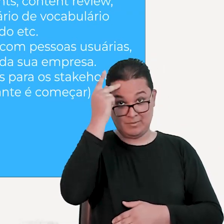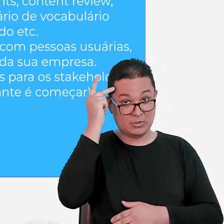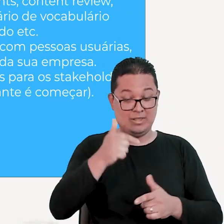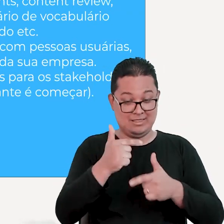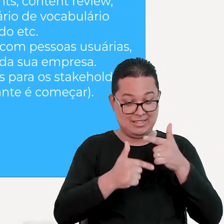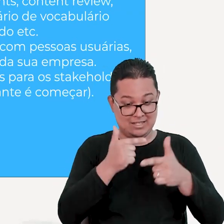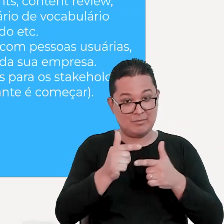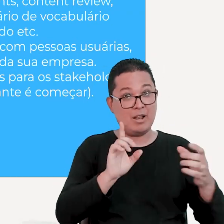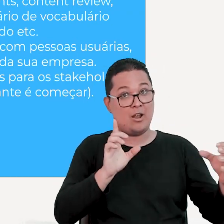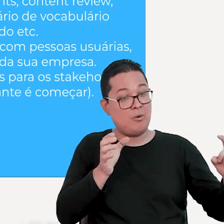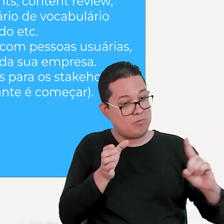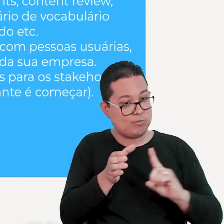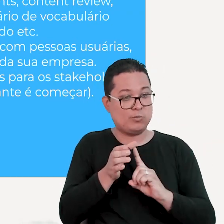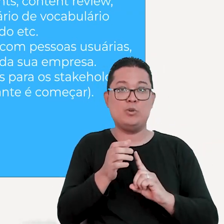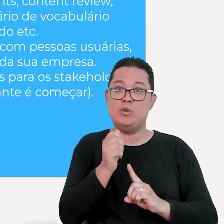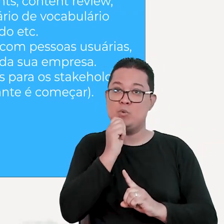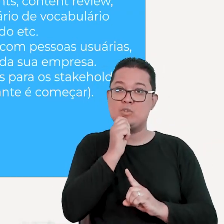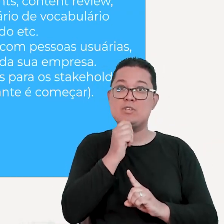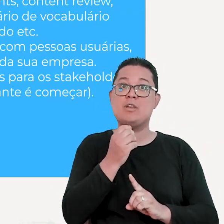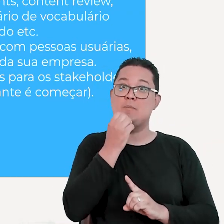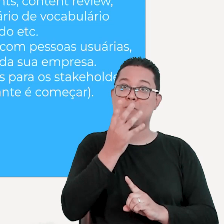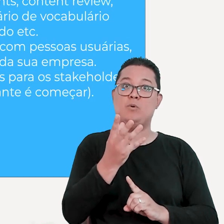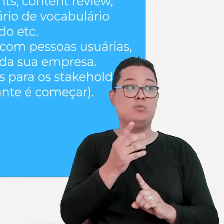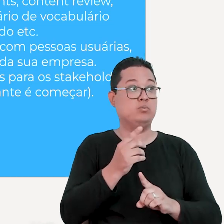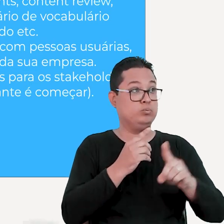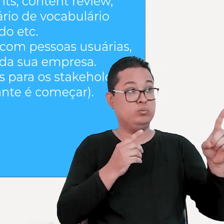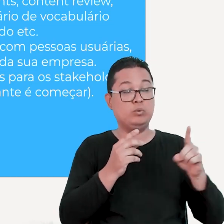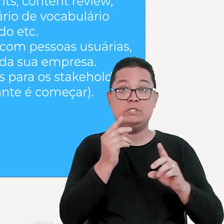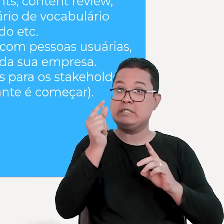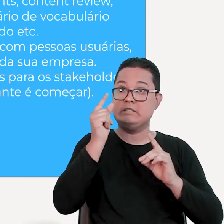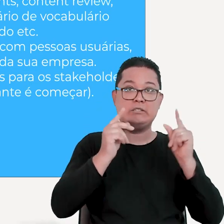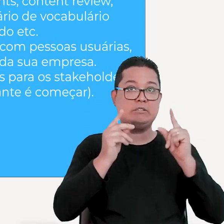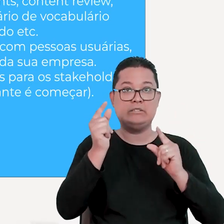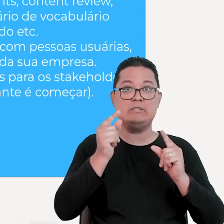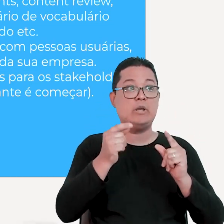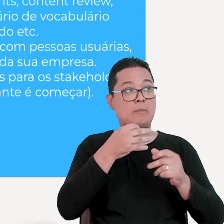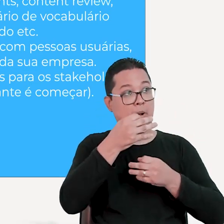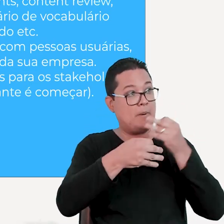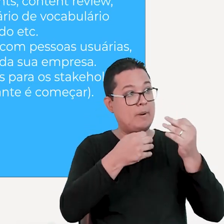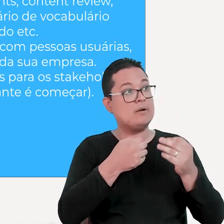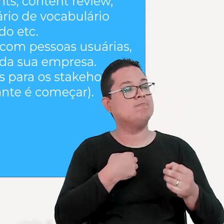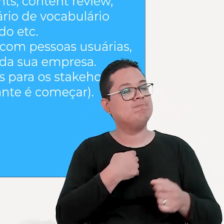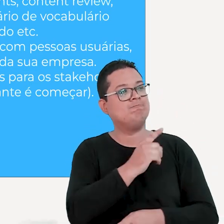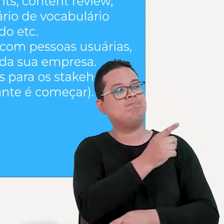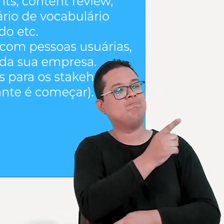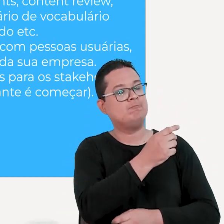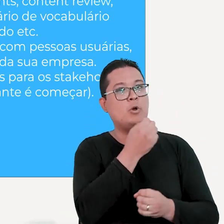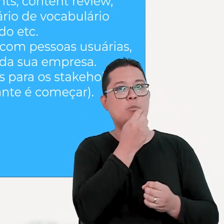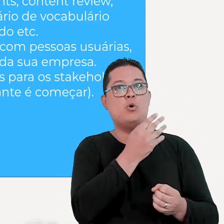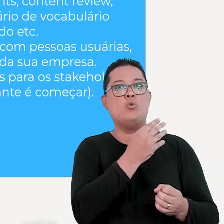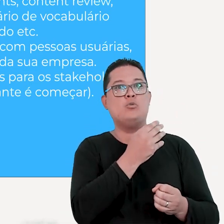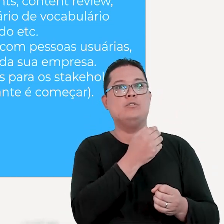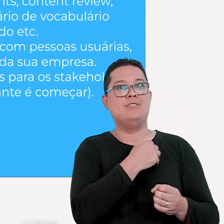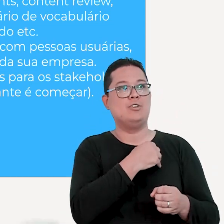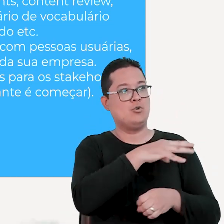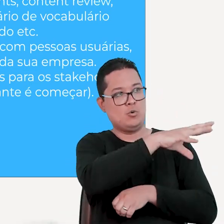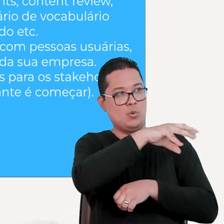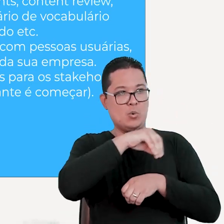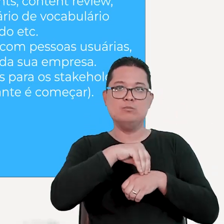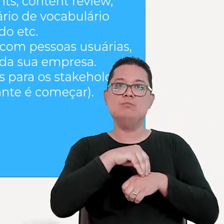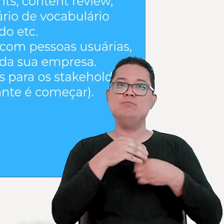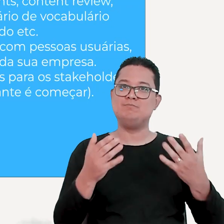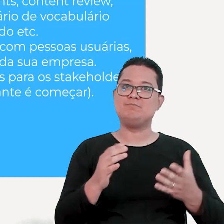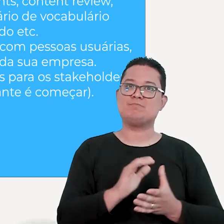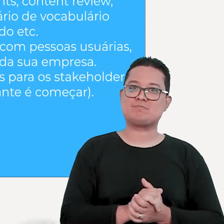não percebendo. E depois que você fizer todo este teste, depois que você conversar com pessoas de outras áreas e